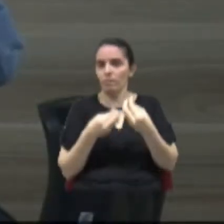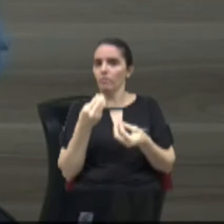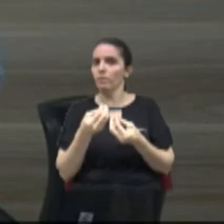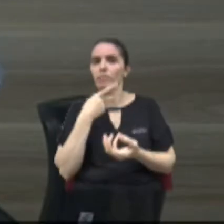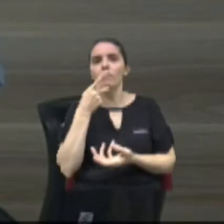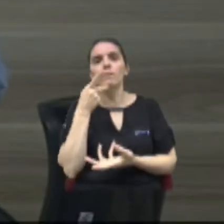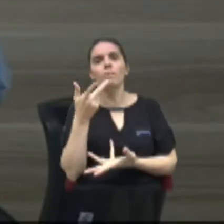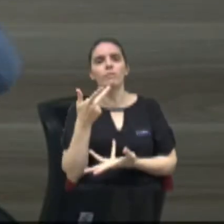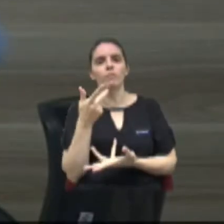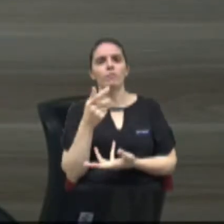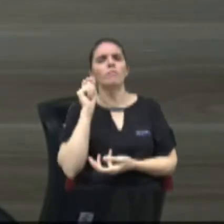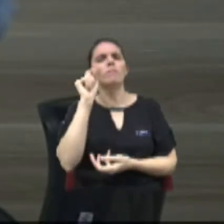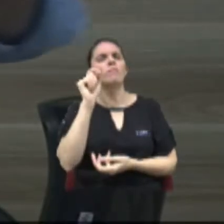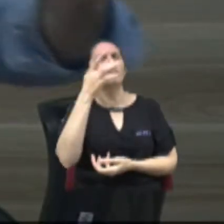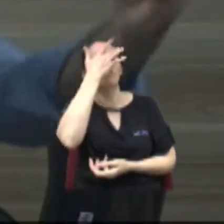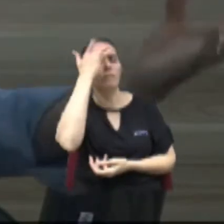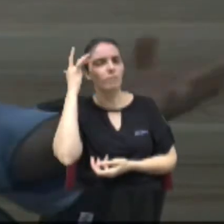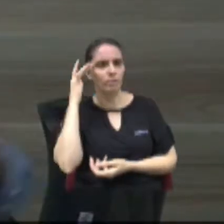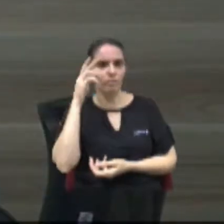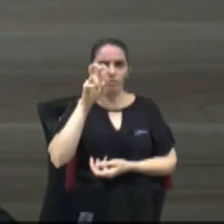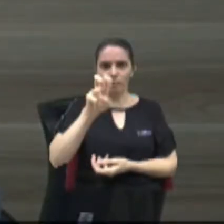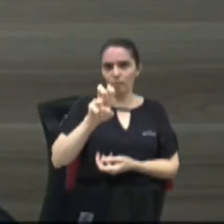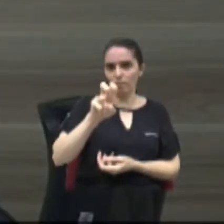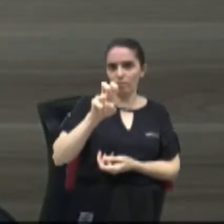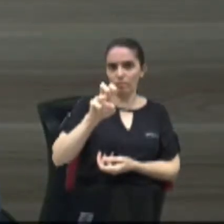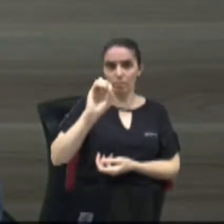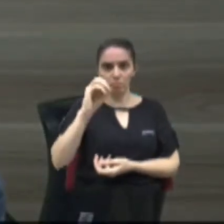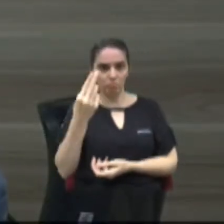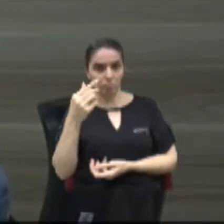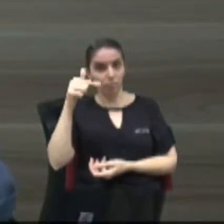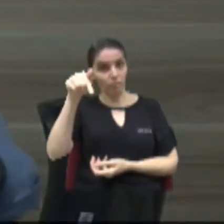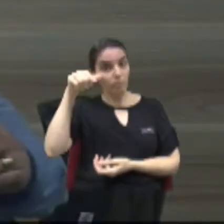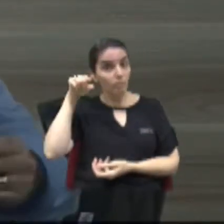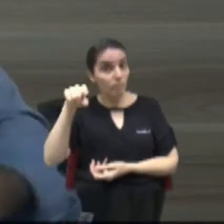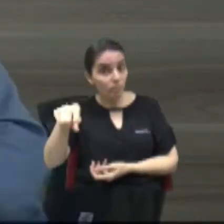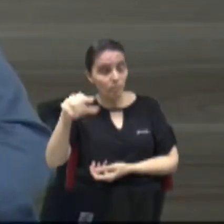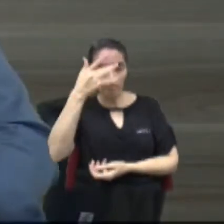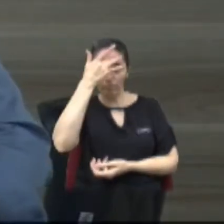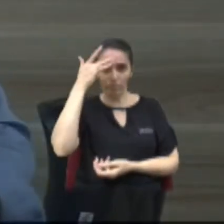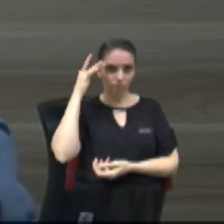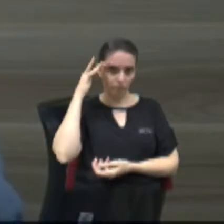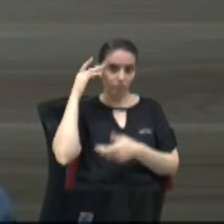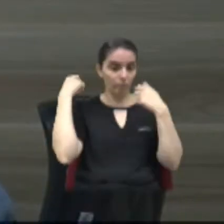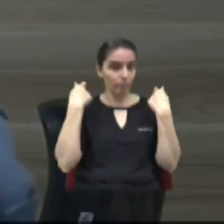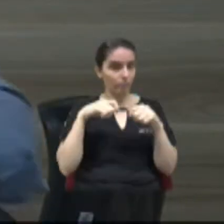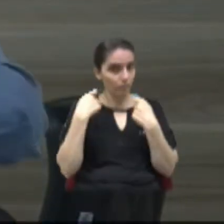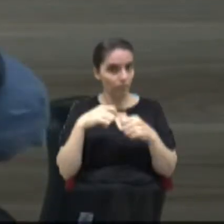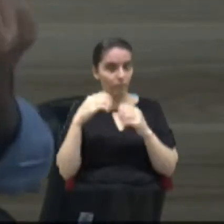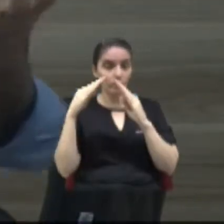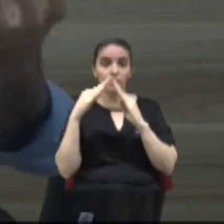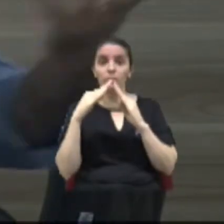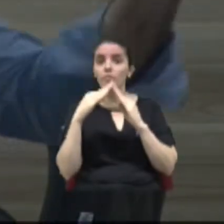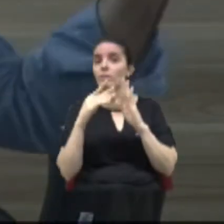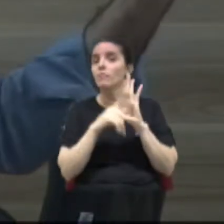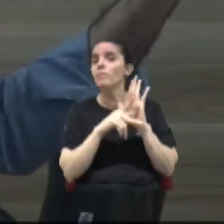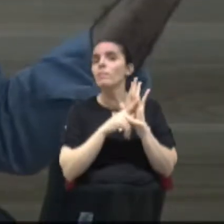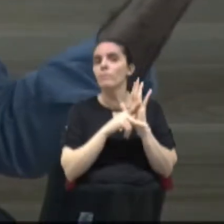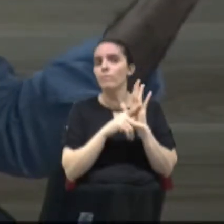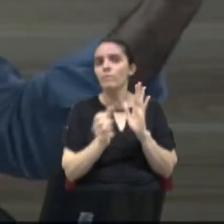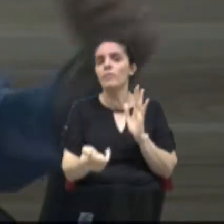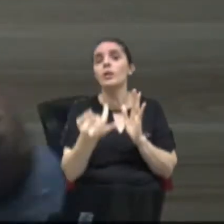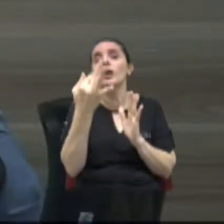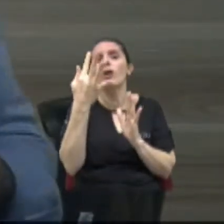e em nenhum momento foi falado de invasão, tanto que se passaram 8 meses e nada foi invadido. Agora, quando